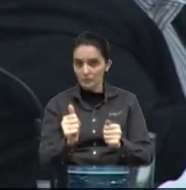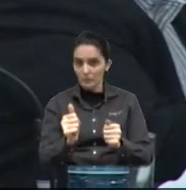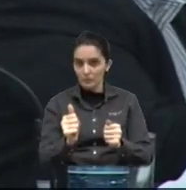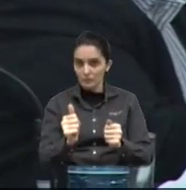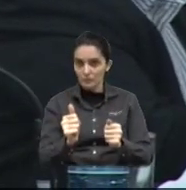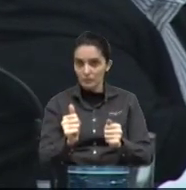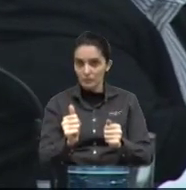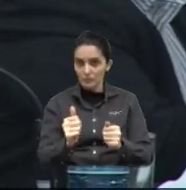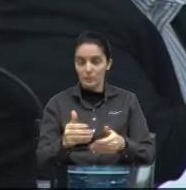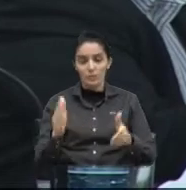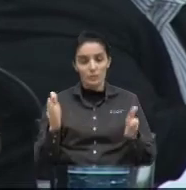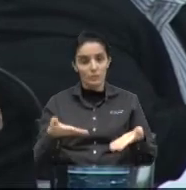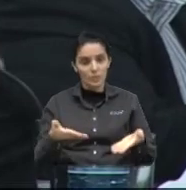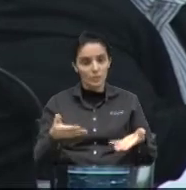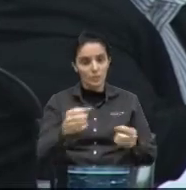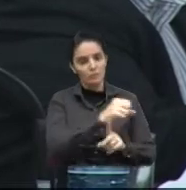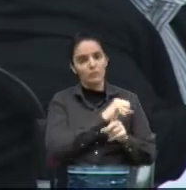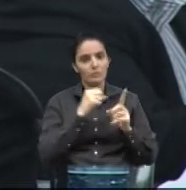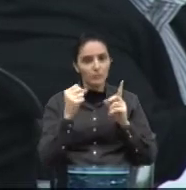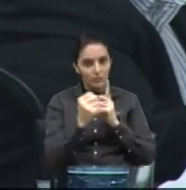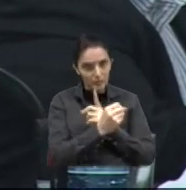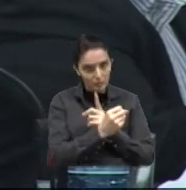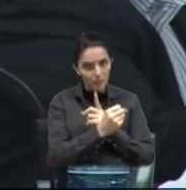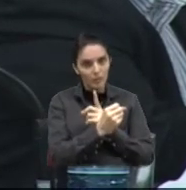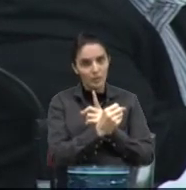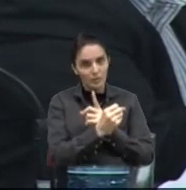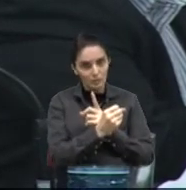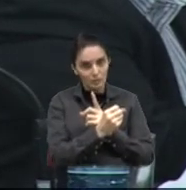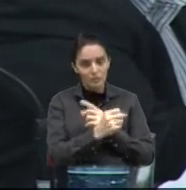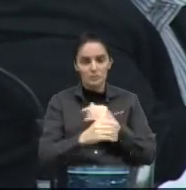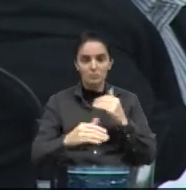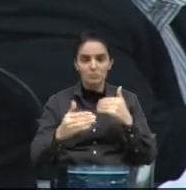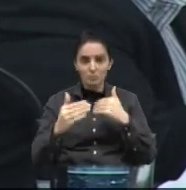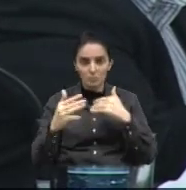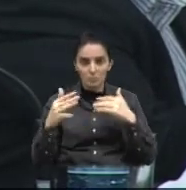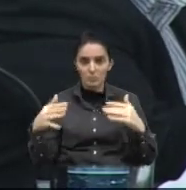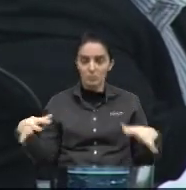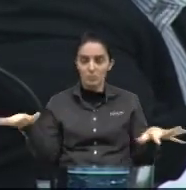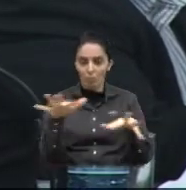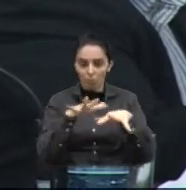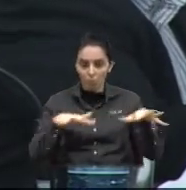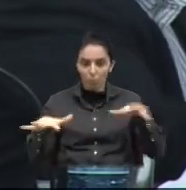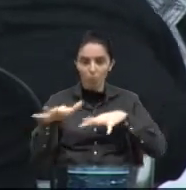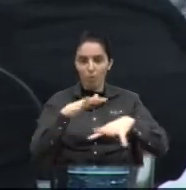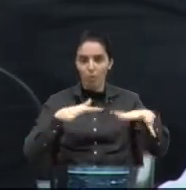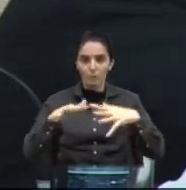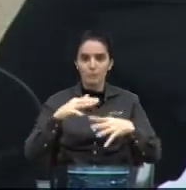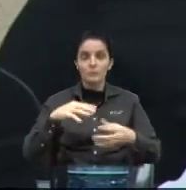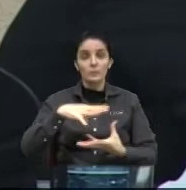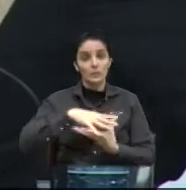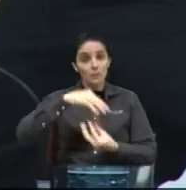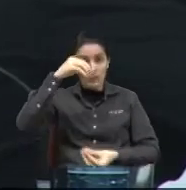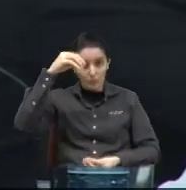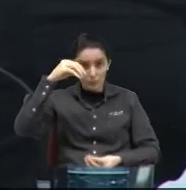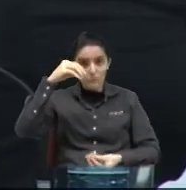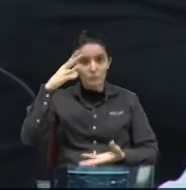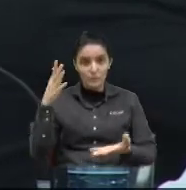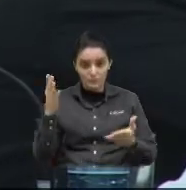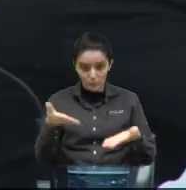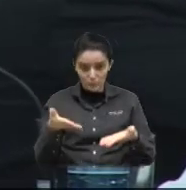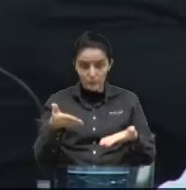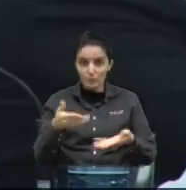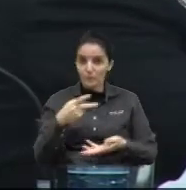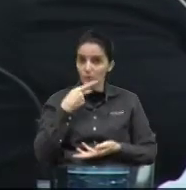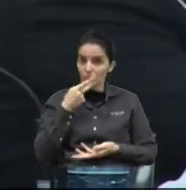ponta-cabeça levando para o lado a lado espiritual da coxa já que falaram na